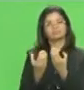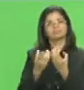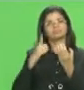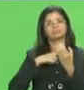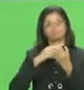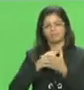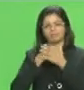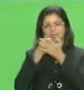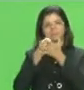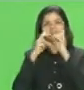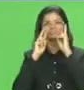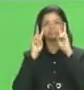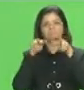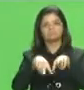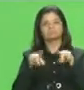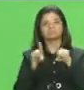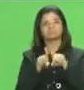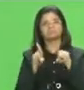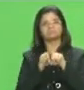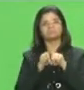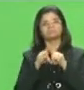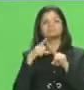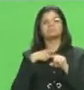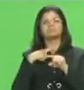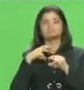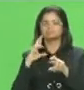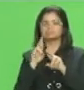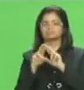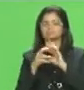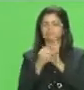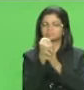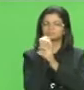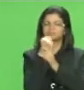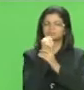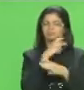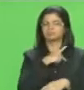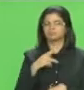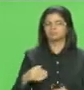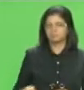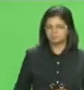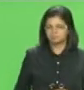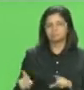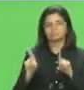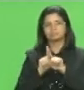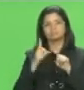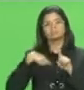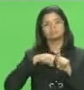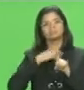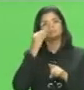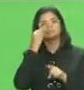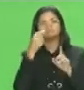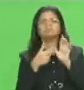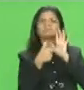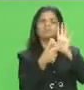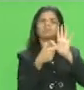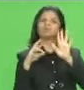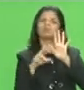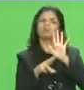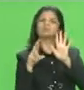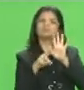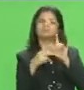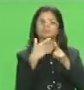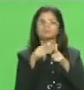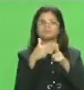total atenção à segurança pública na nossa querida São Luísa. Então aproveito o tempo de resposta para apresentar solução para os problemas.